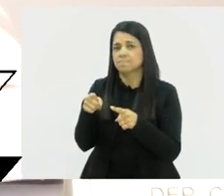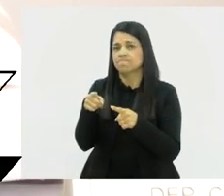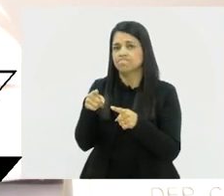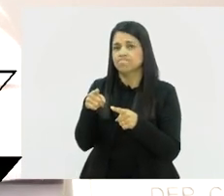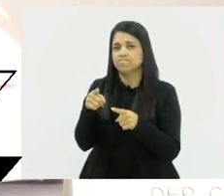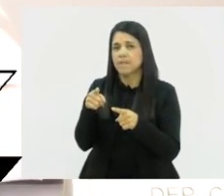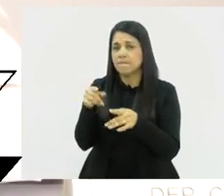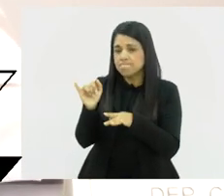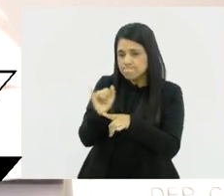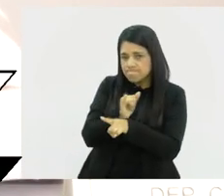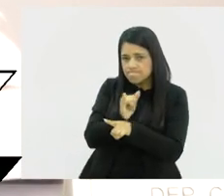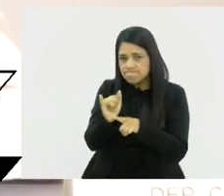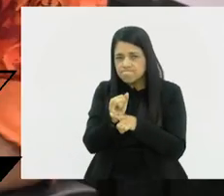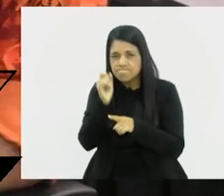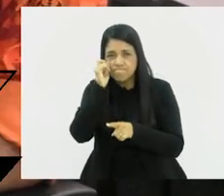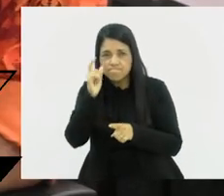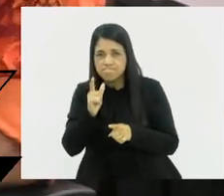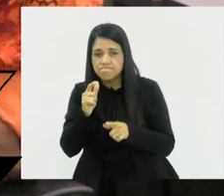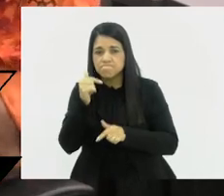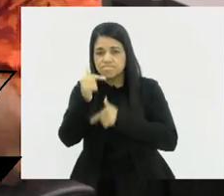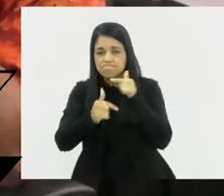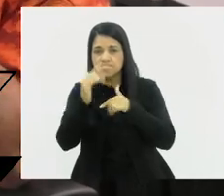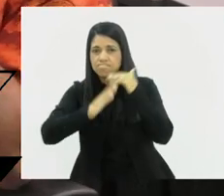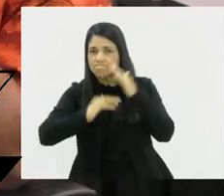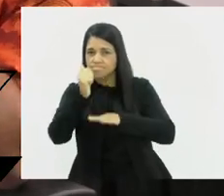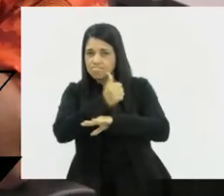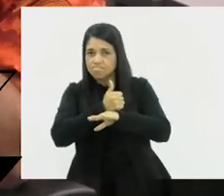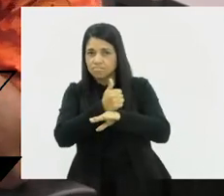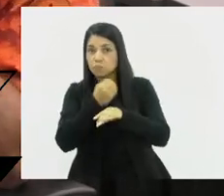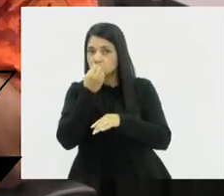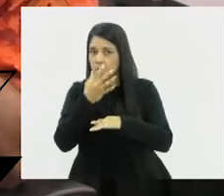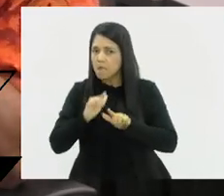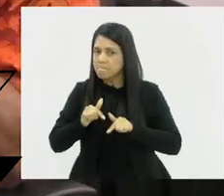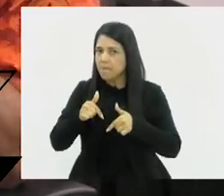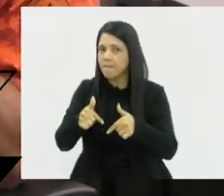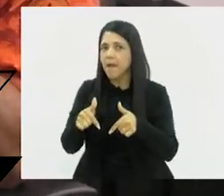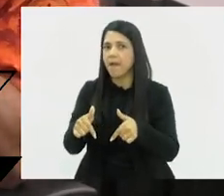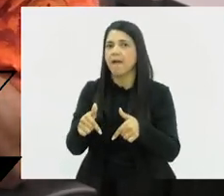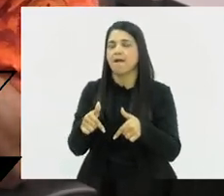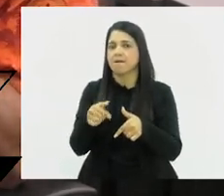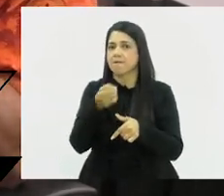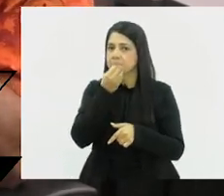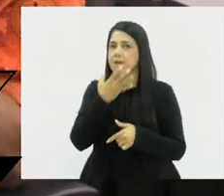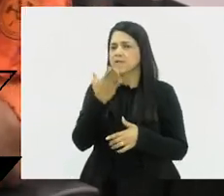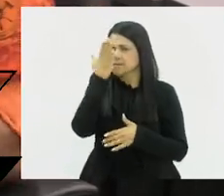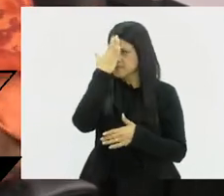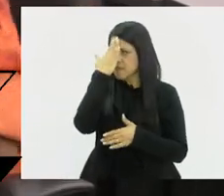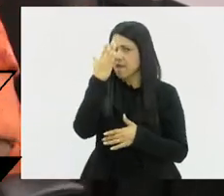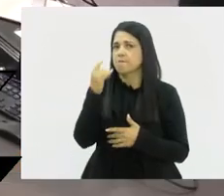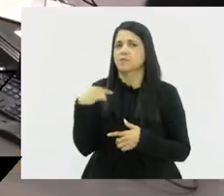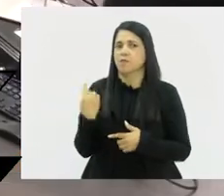expertise e a praticam muito bem, pelo visto, né? A gente sabe que praticam bem.